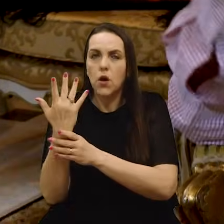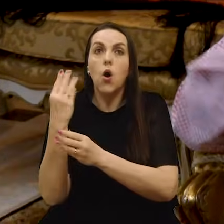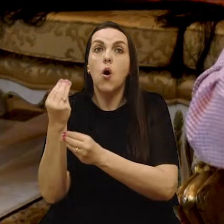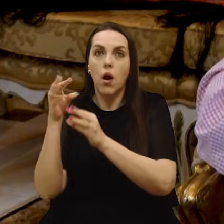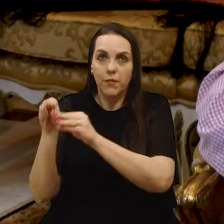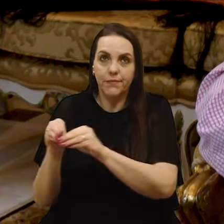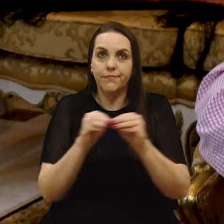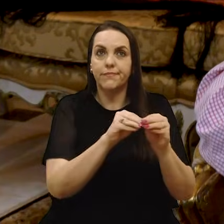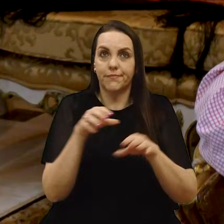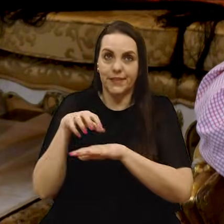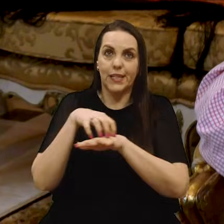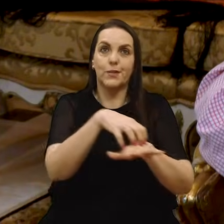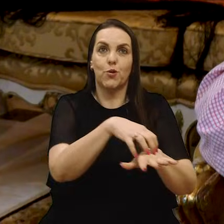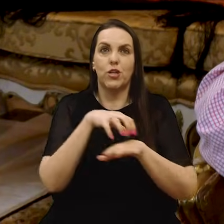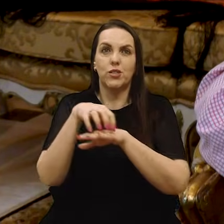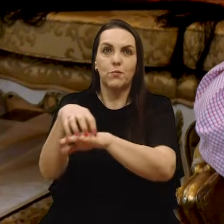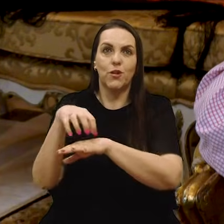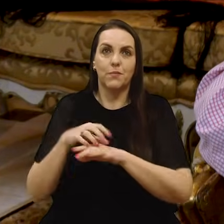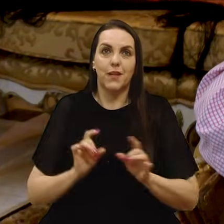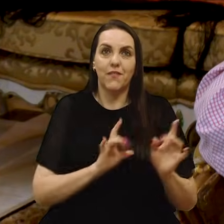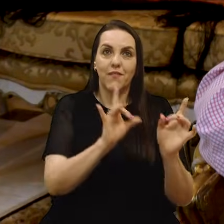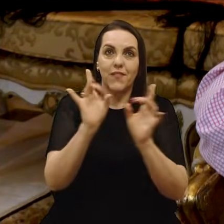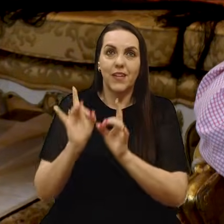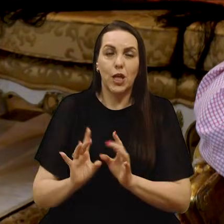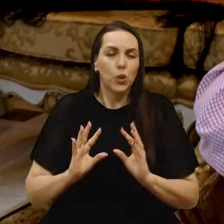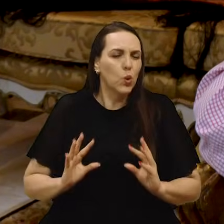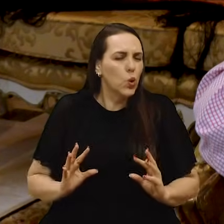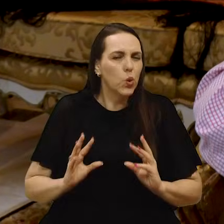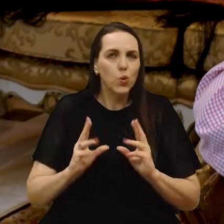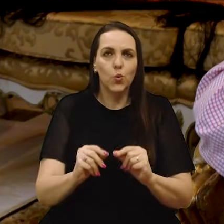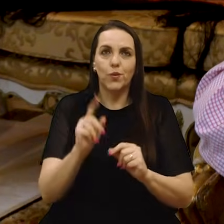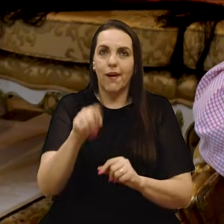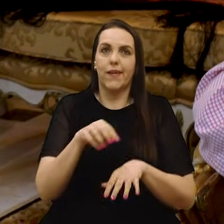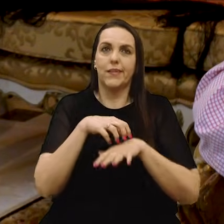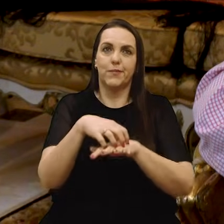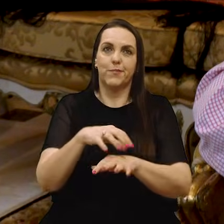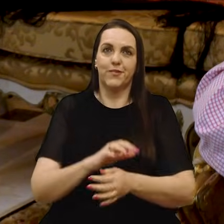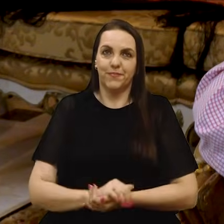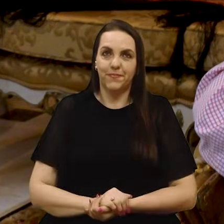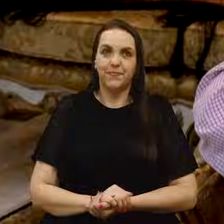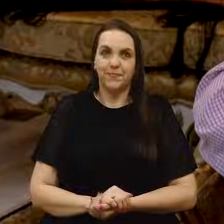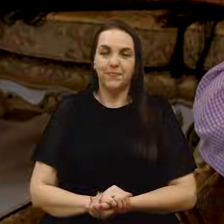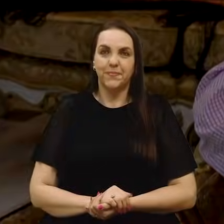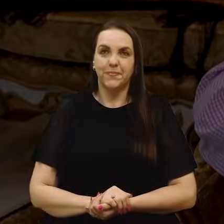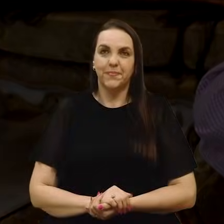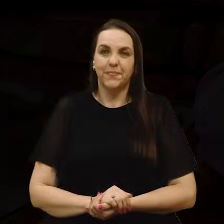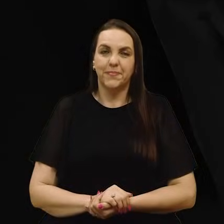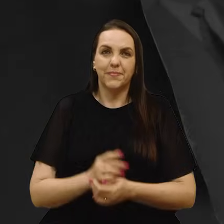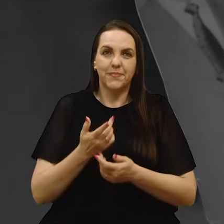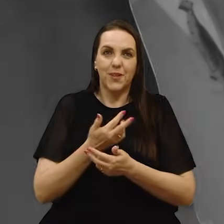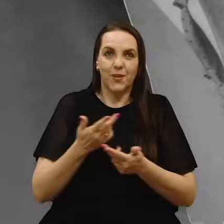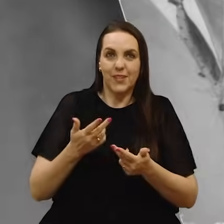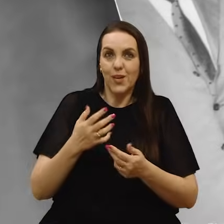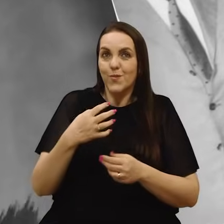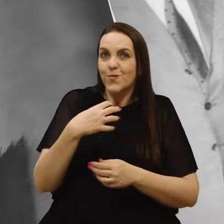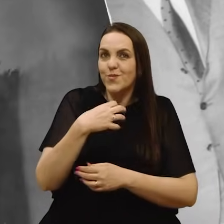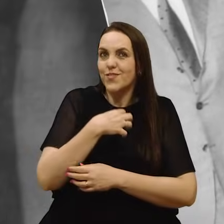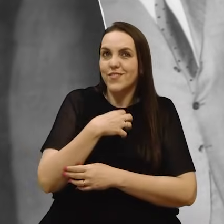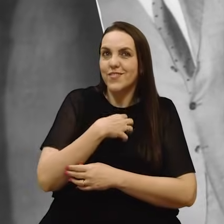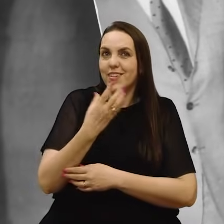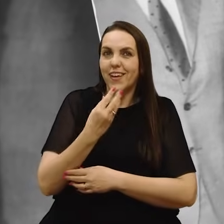cafezinho, precisa saber como é que vai transportar. Tudo isso na vida da gente é importante. Uma